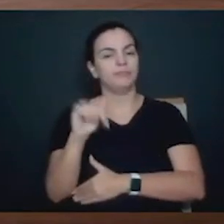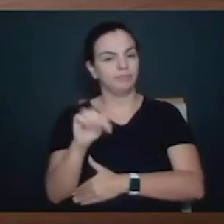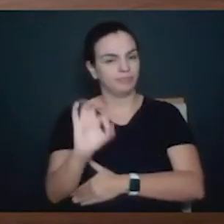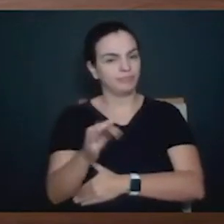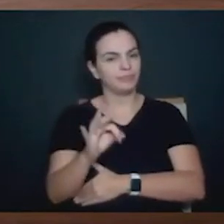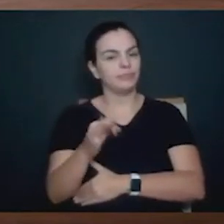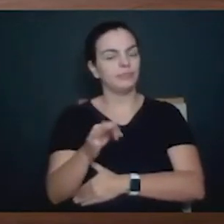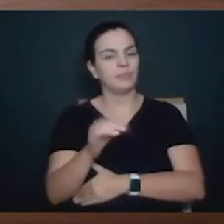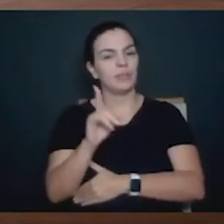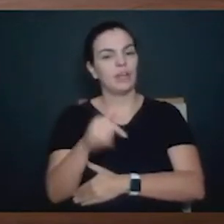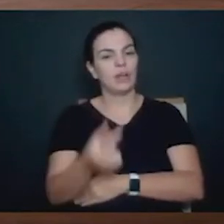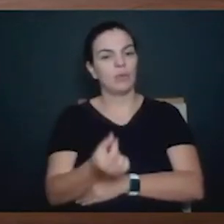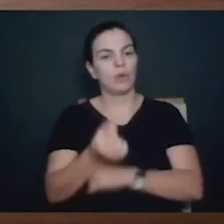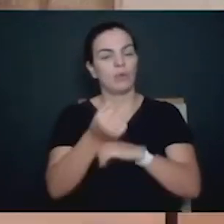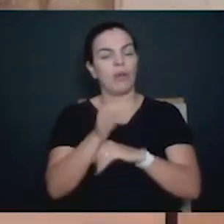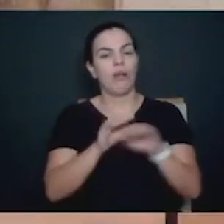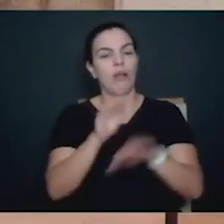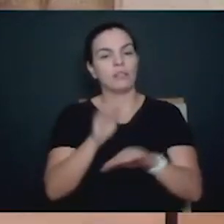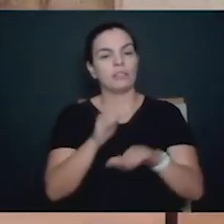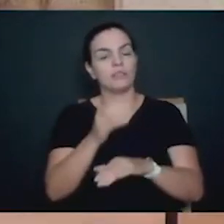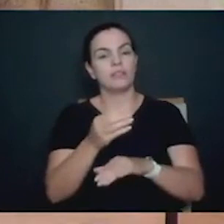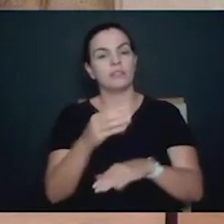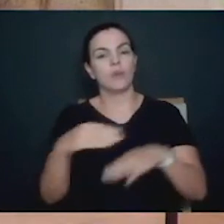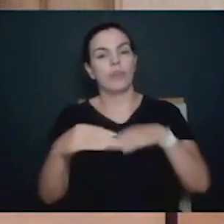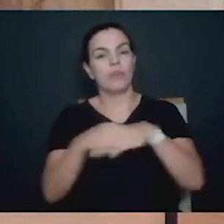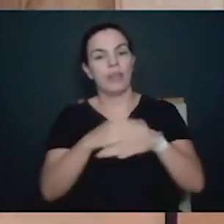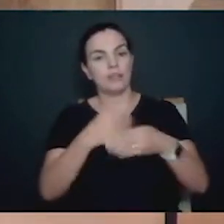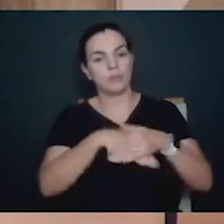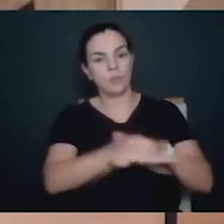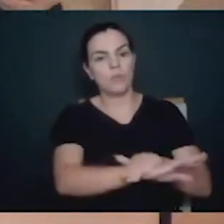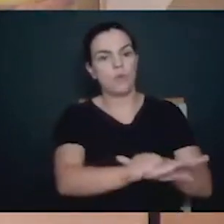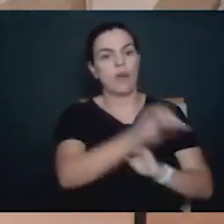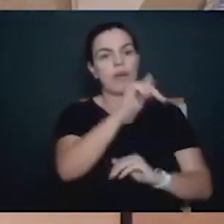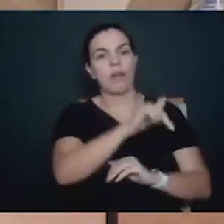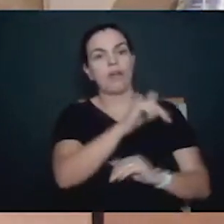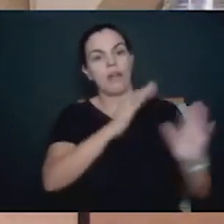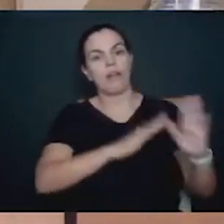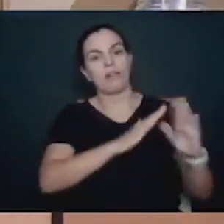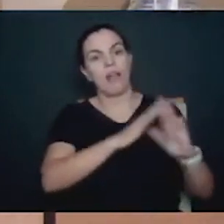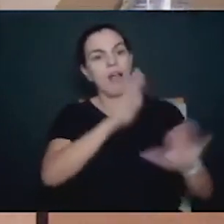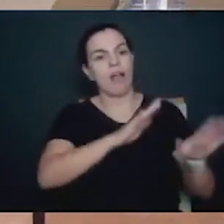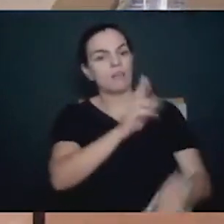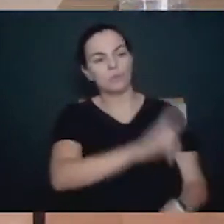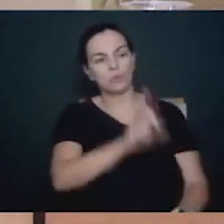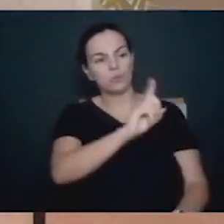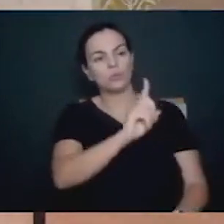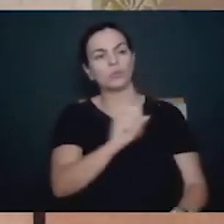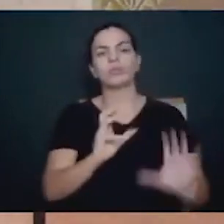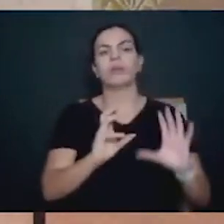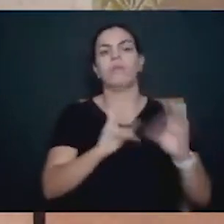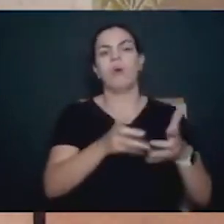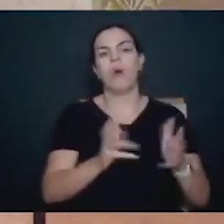que às vezes está em bom estado ainda, mas que fica de lado em casa e que muitas vezes nós não usamos, uma bola, uma raquete, a pessoa mudou